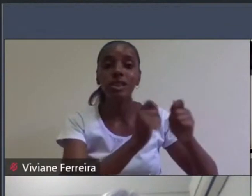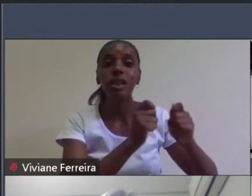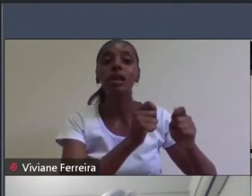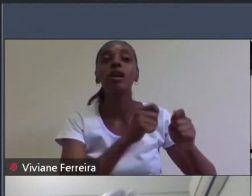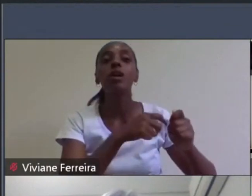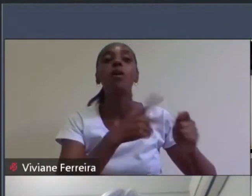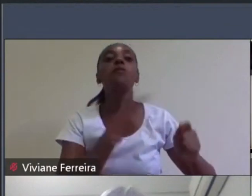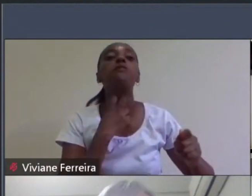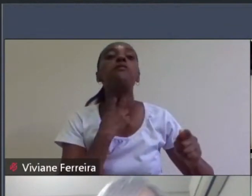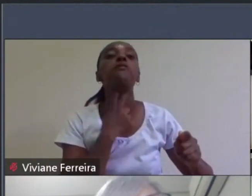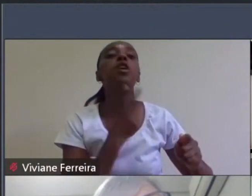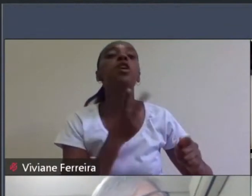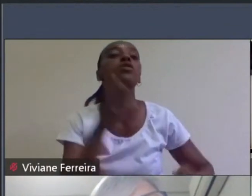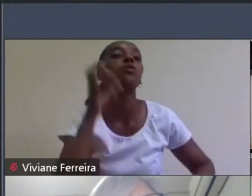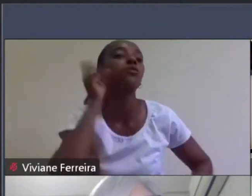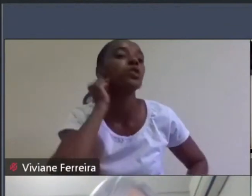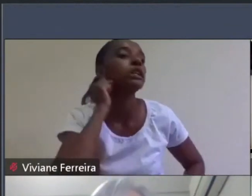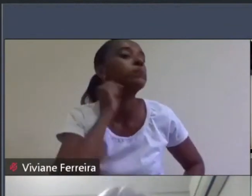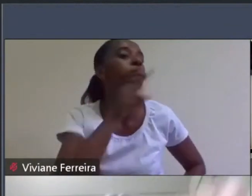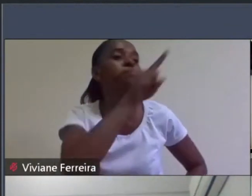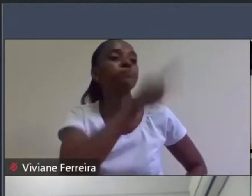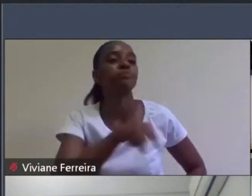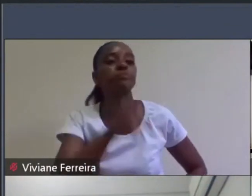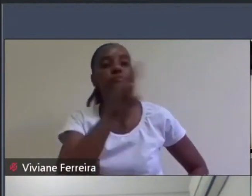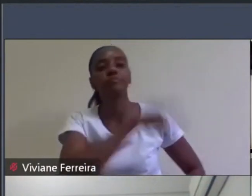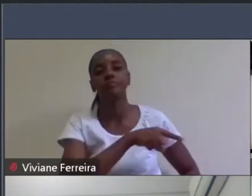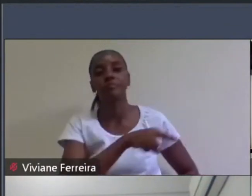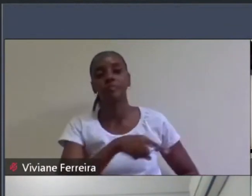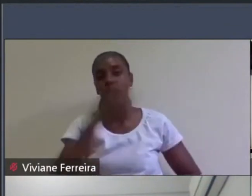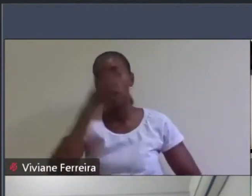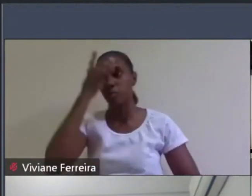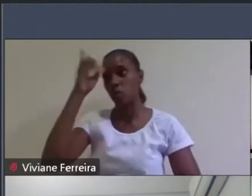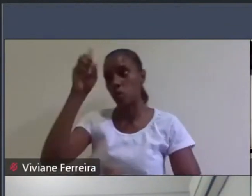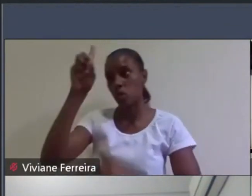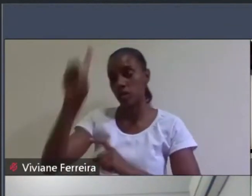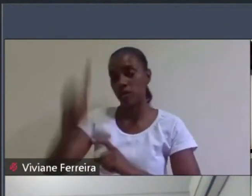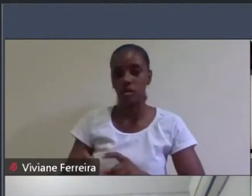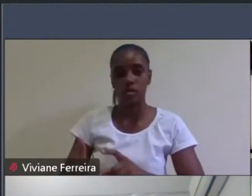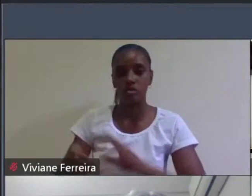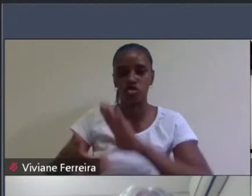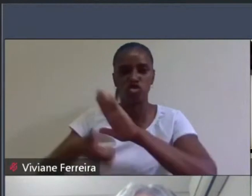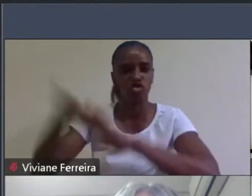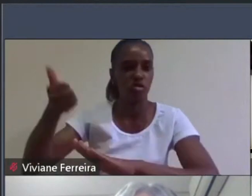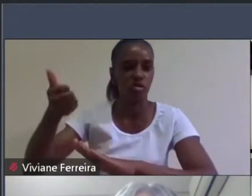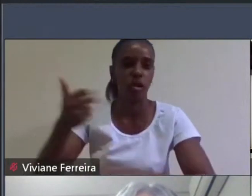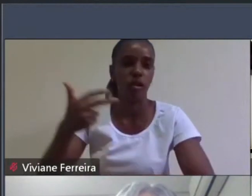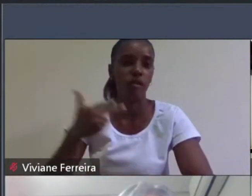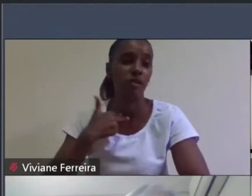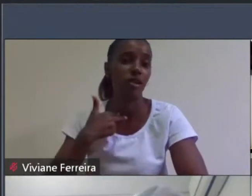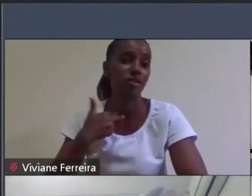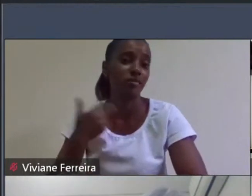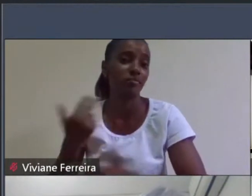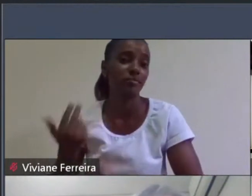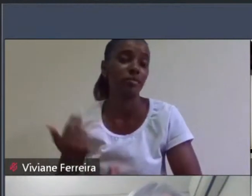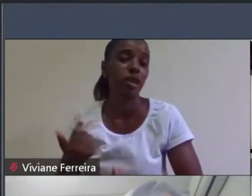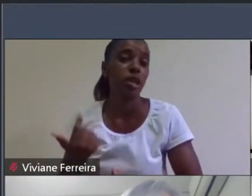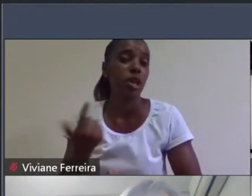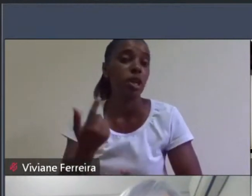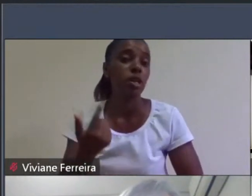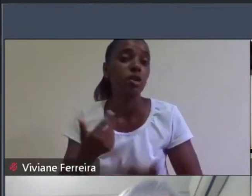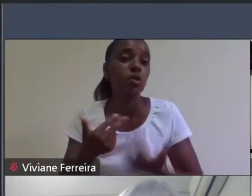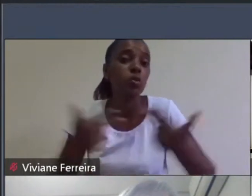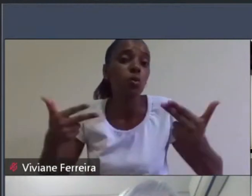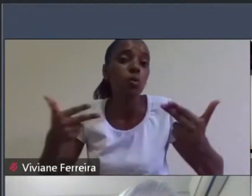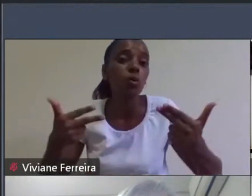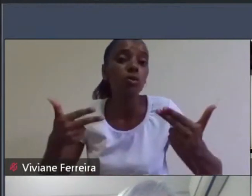já eliminou. Uma pessoa com deficiência, já eliminou da vaga. Quer dizer, então, uma das coisas que o pessoal